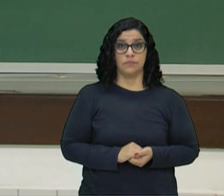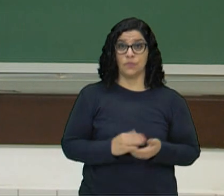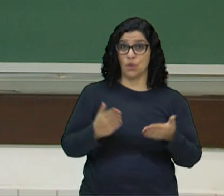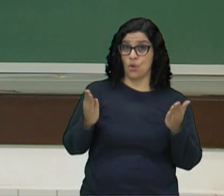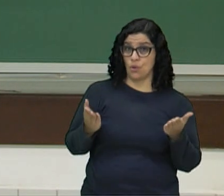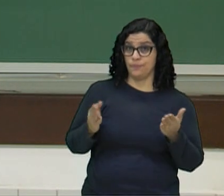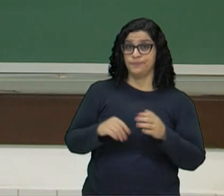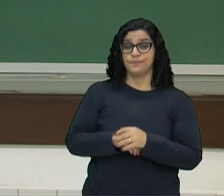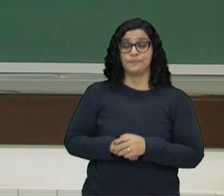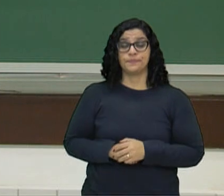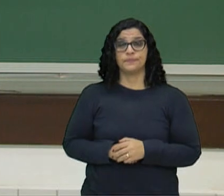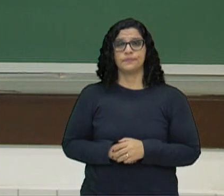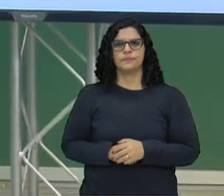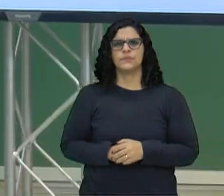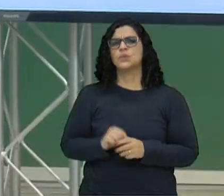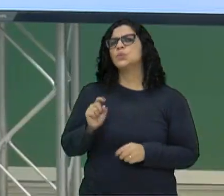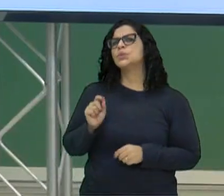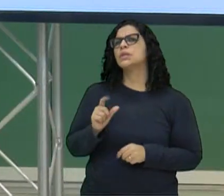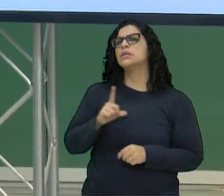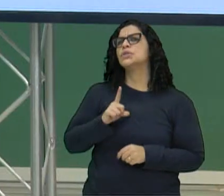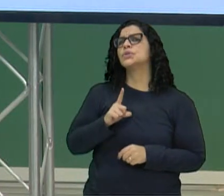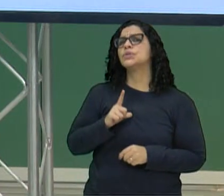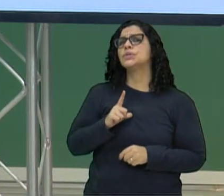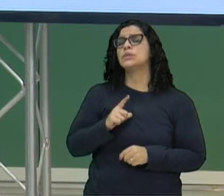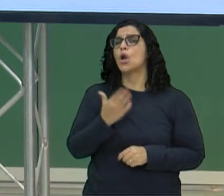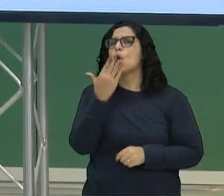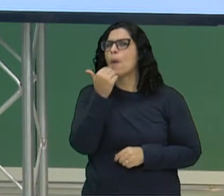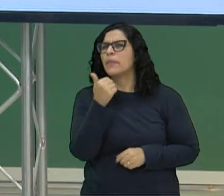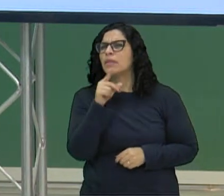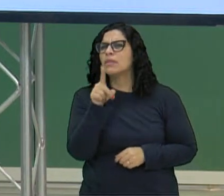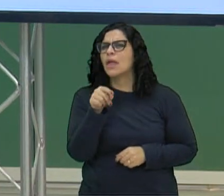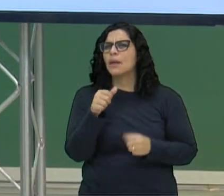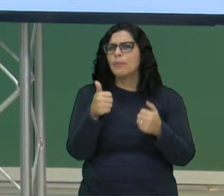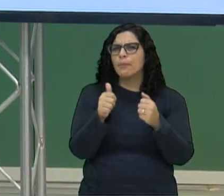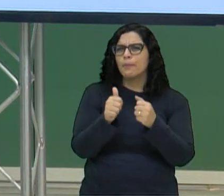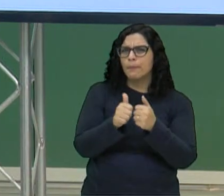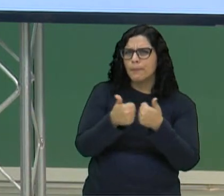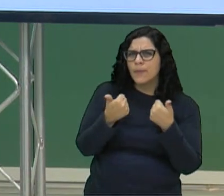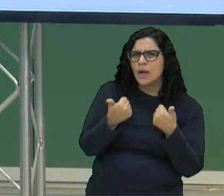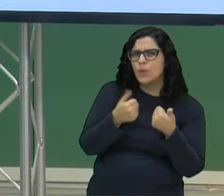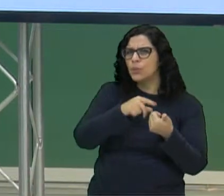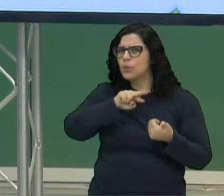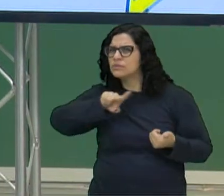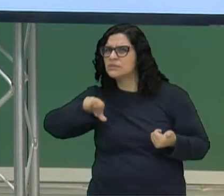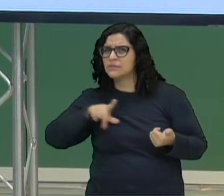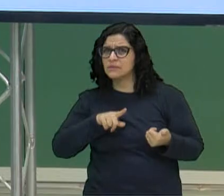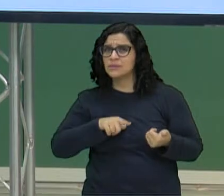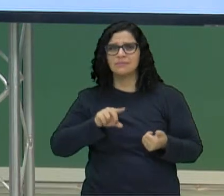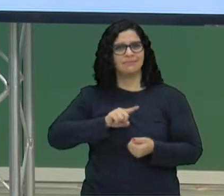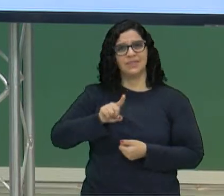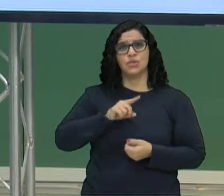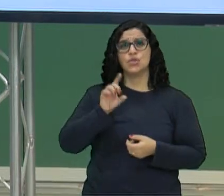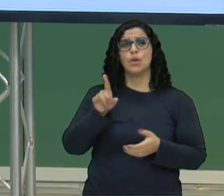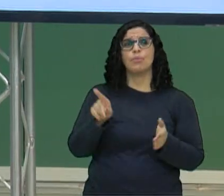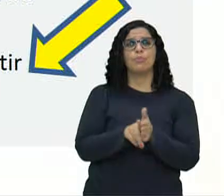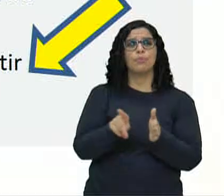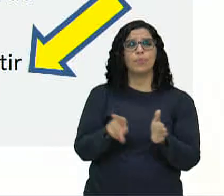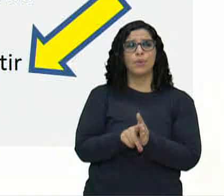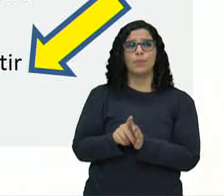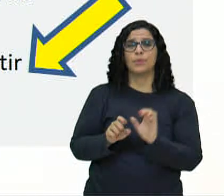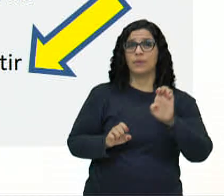Pessoal, o que eles tinham disponível? Comida, pão, outras coisas? Não, só tinham substâncias